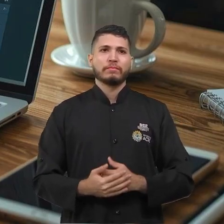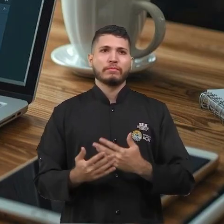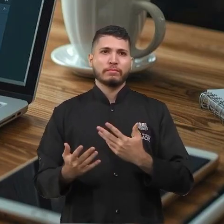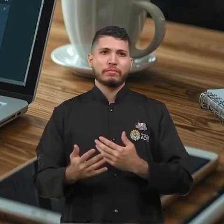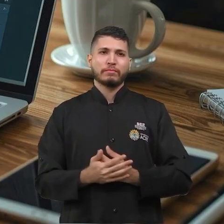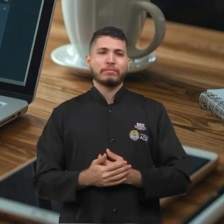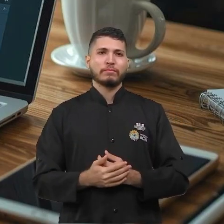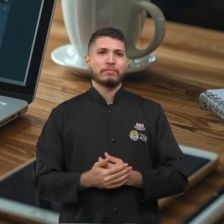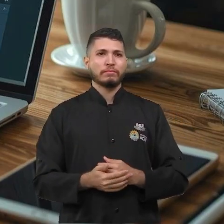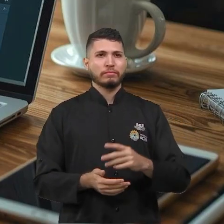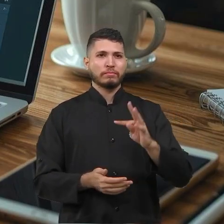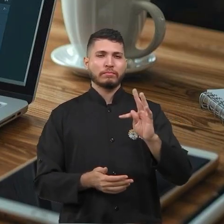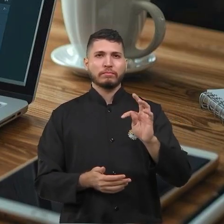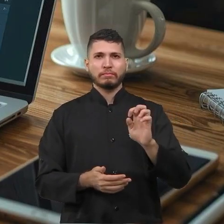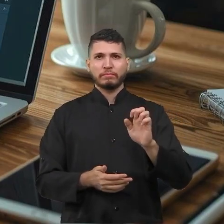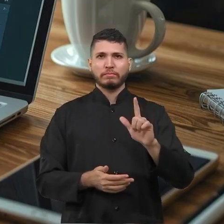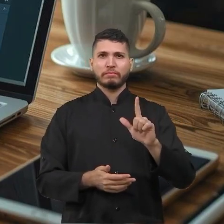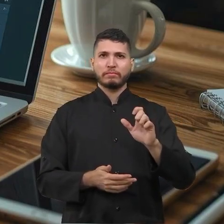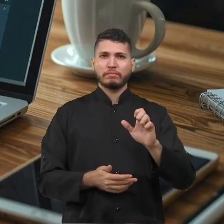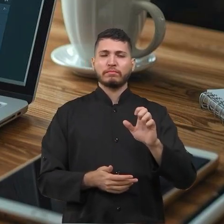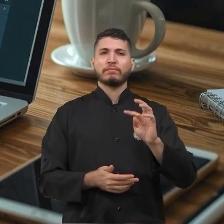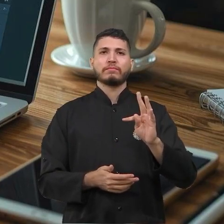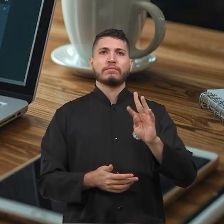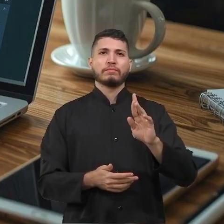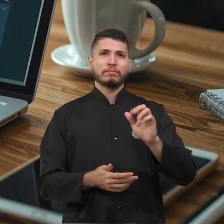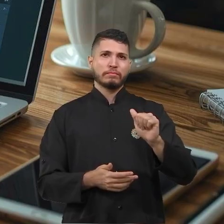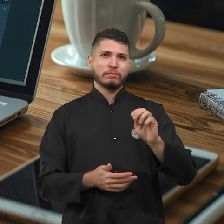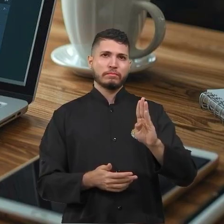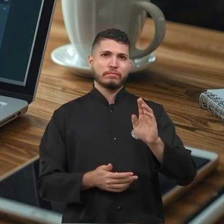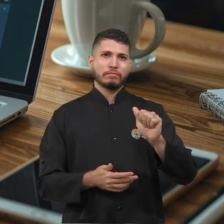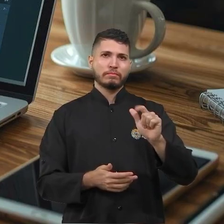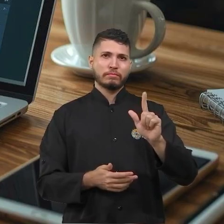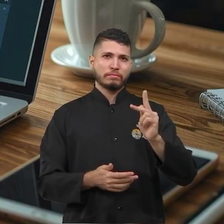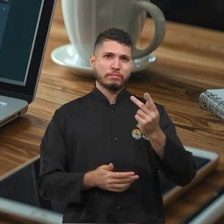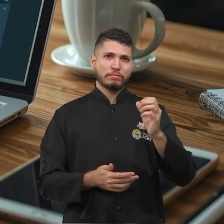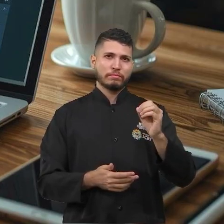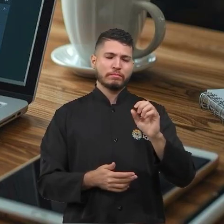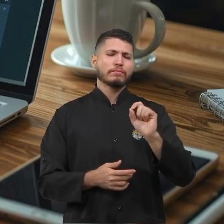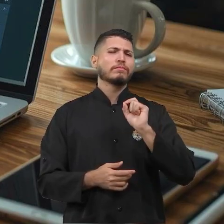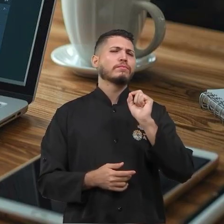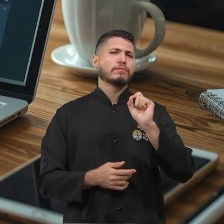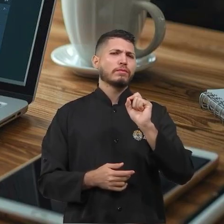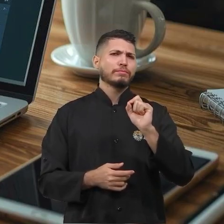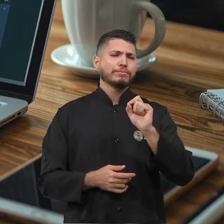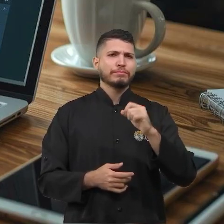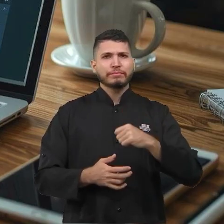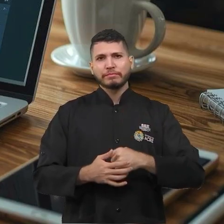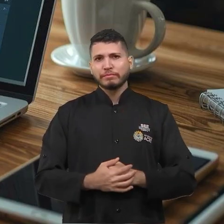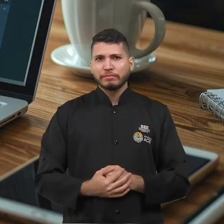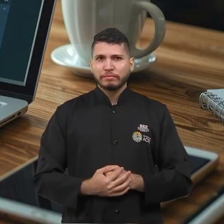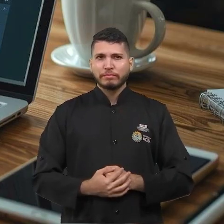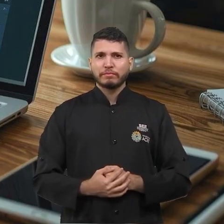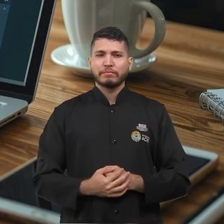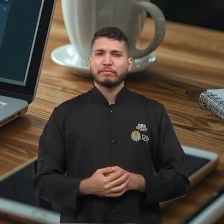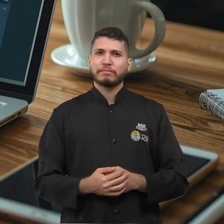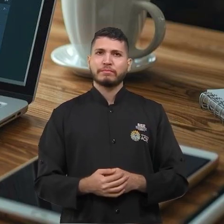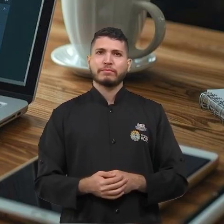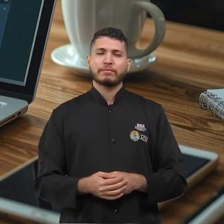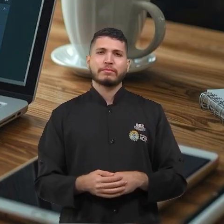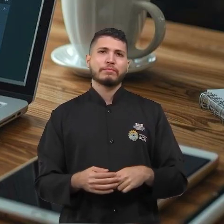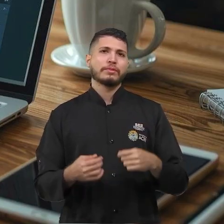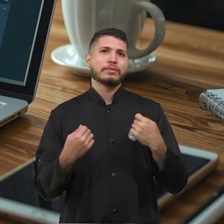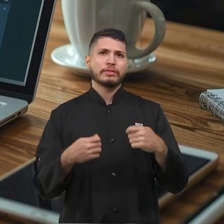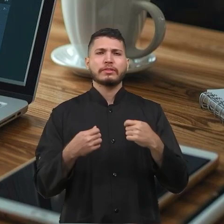teletrabalho. Professora, como assim? O que é o teletrabalho? Eu tenho que me teletransportar?